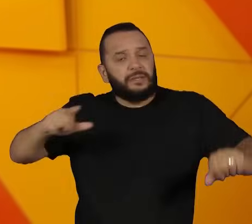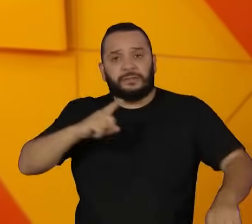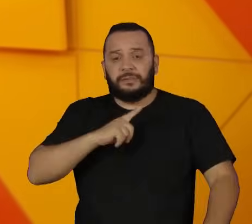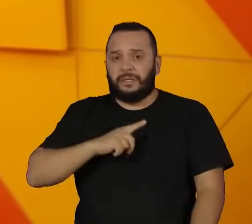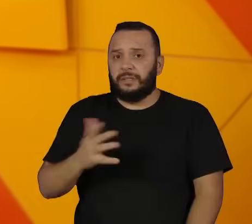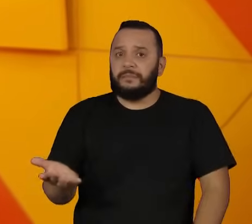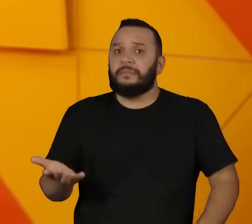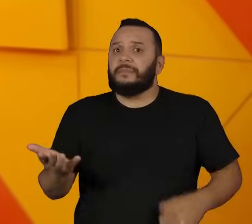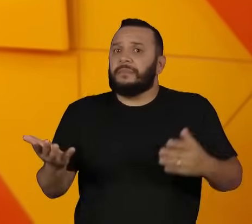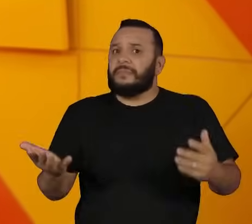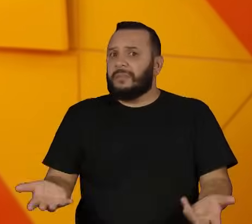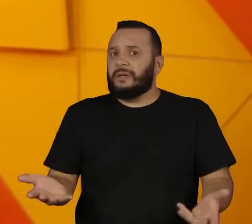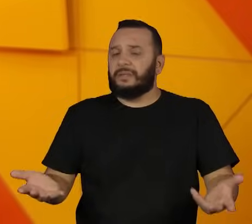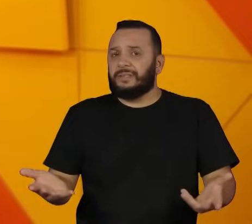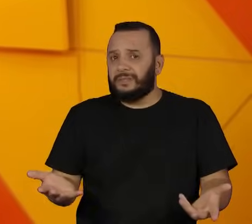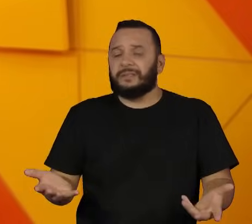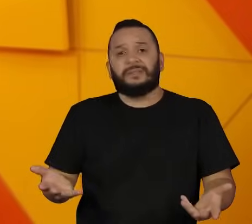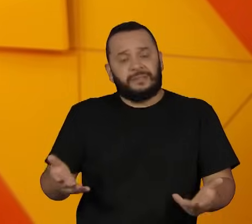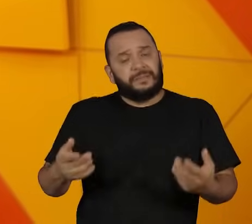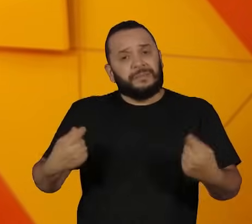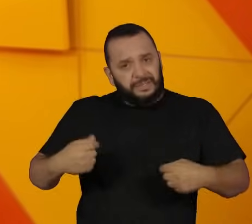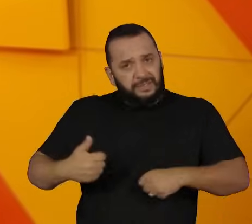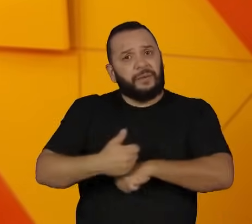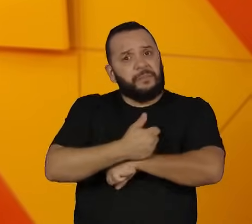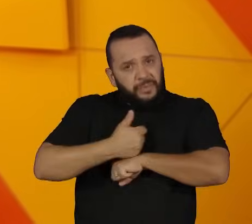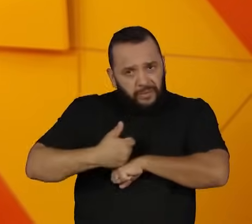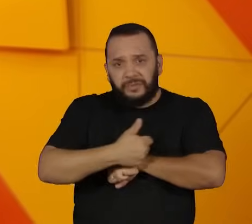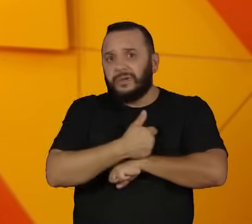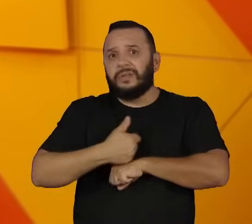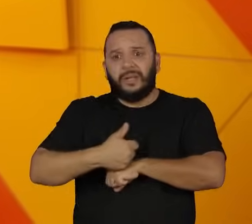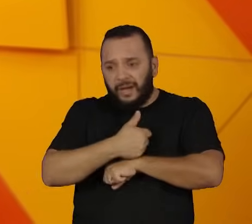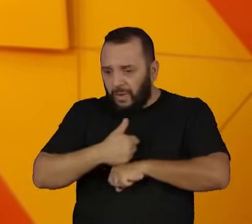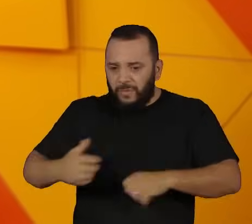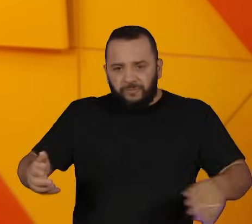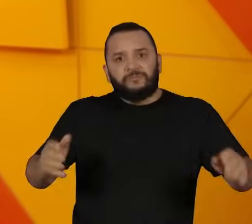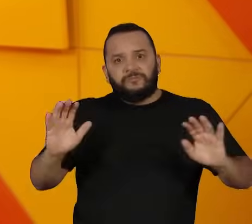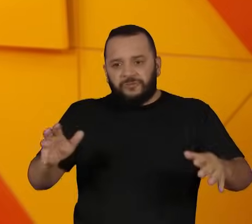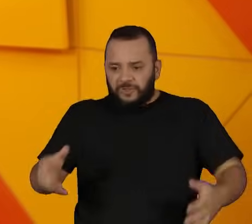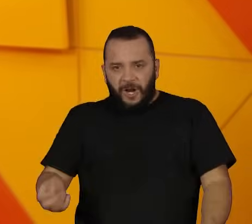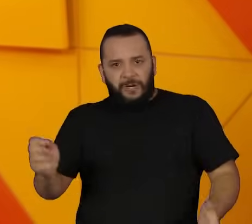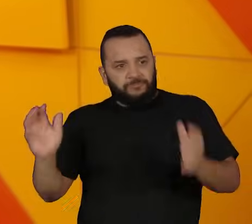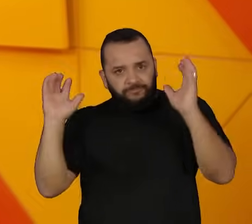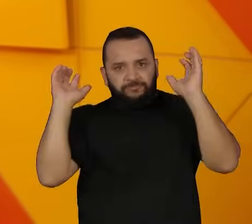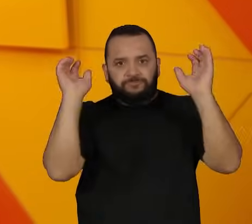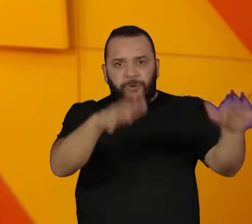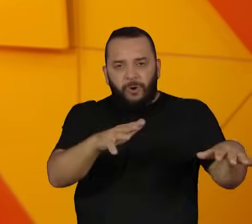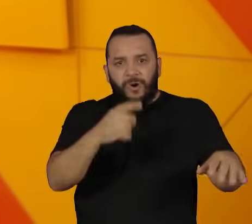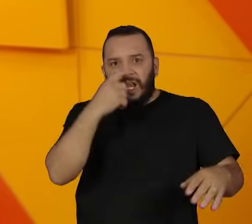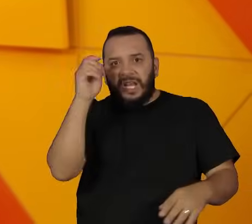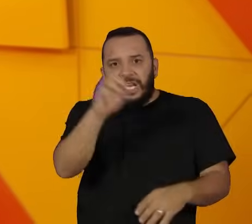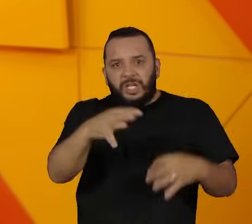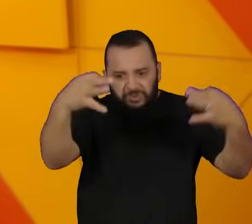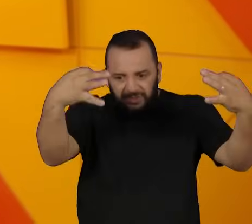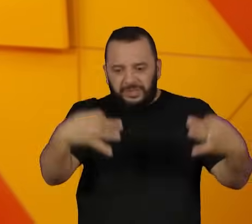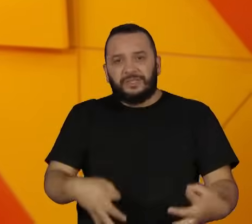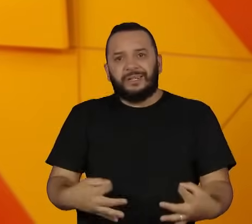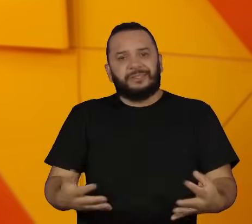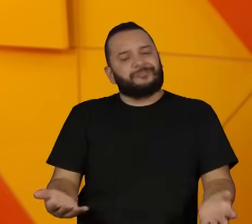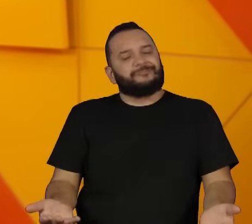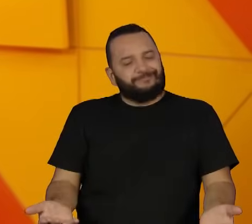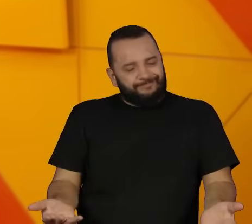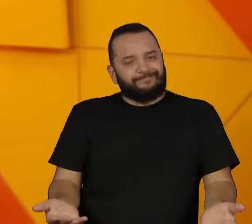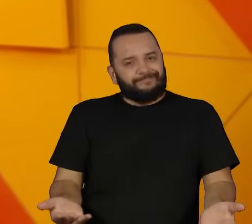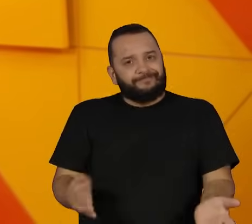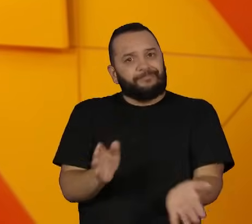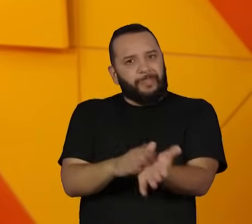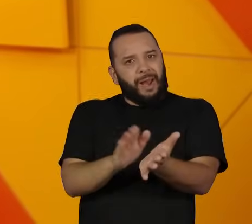que seria de nós sem os bravos coletores para tirar das nossas casas todo esse resíduo que a gente produz? E